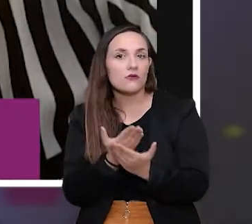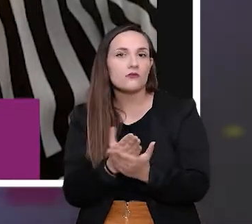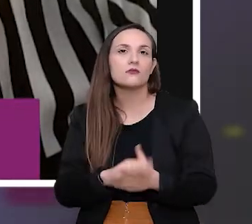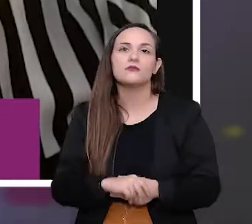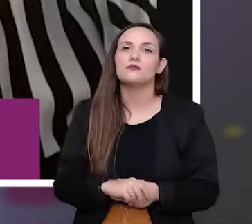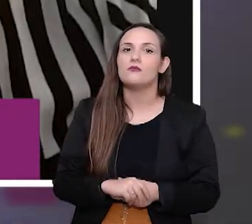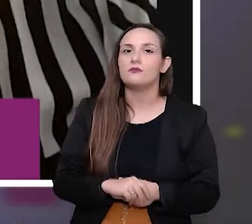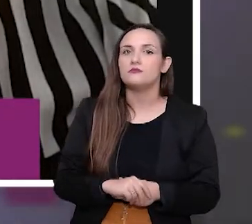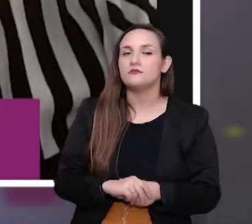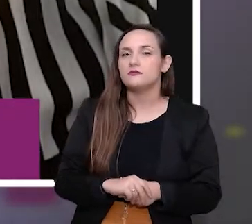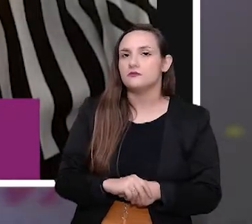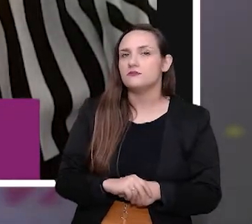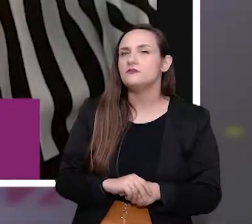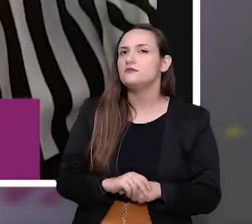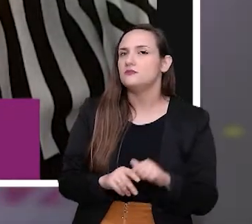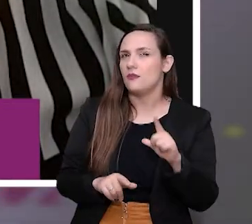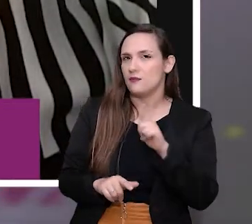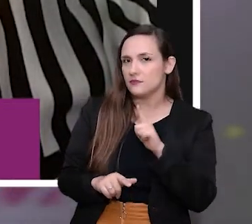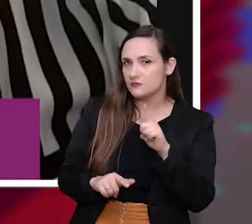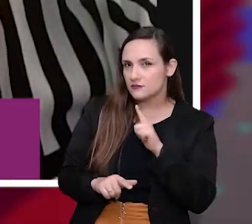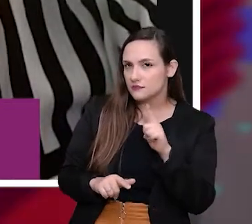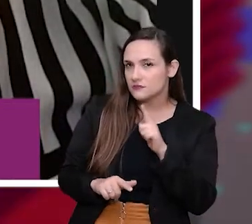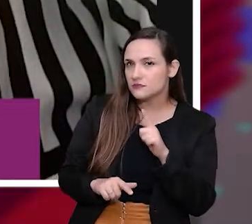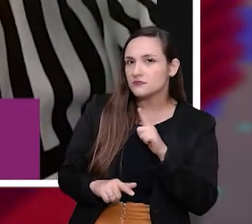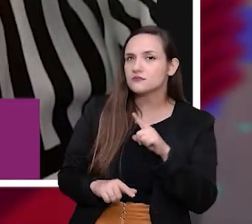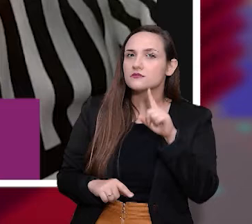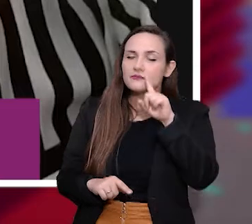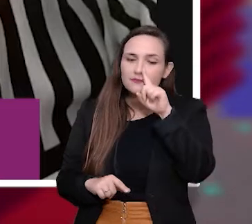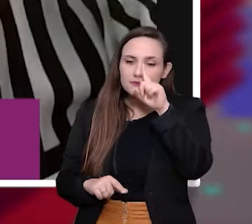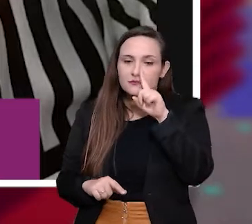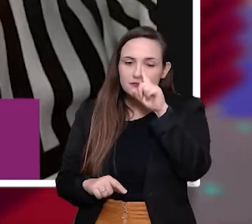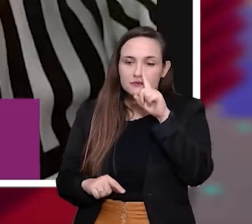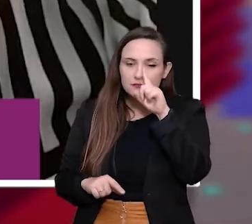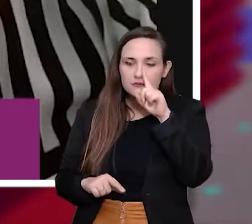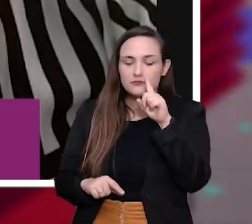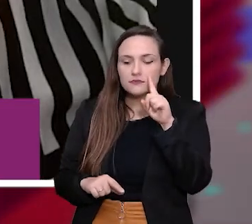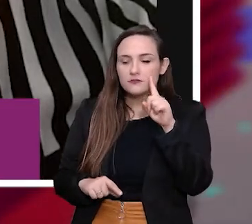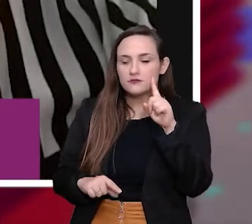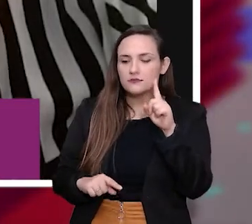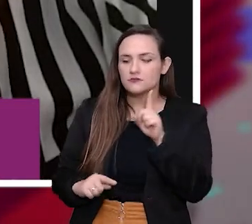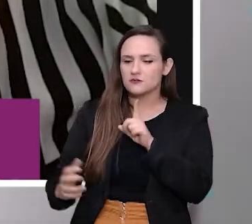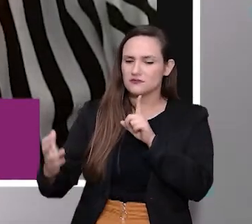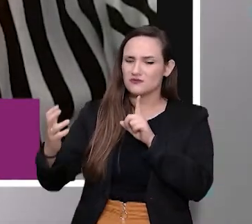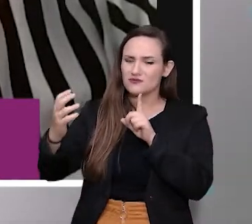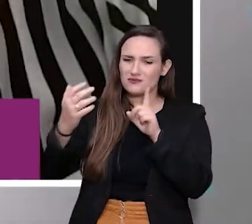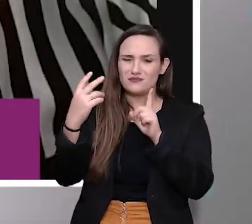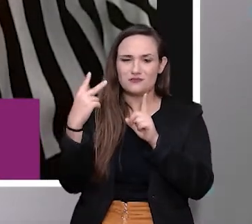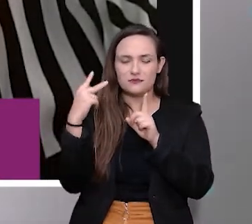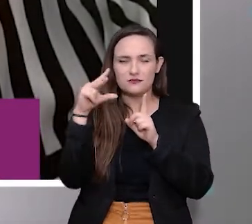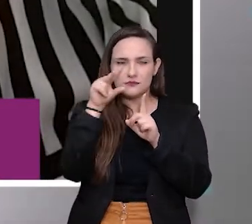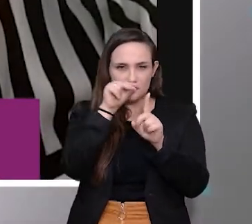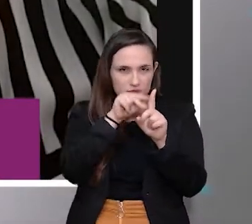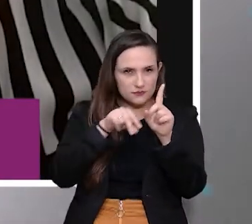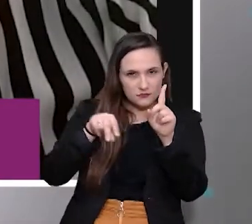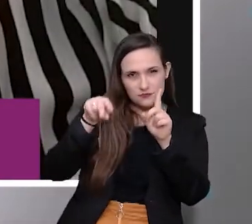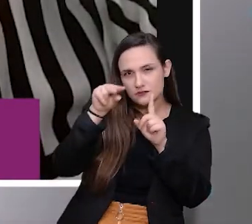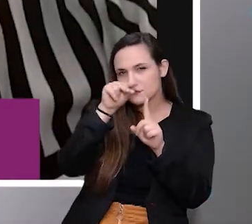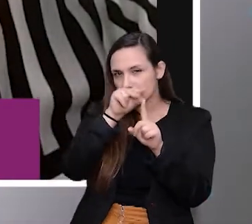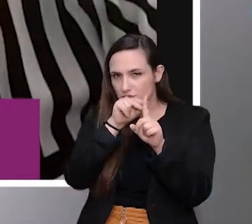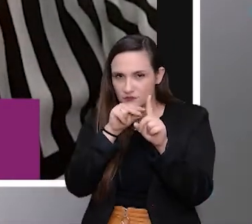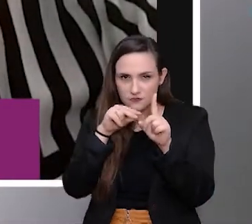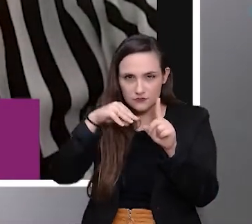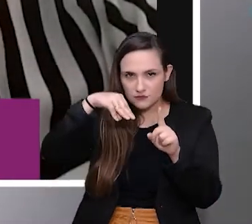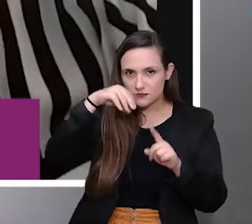um perigo de manipulação do entorno, né? Porque falam muito que o narcisista tem o ego inflado. E ele